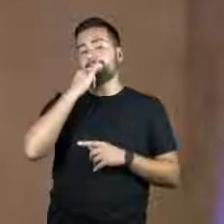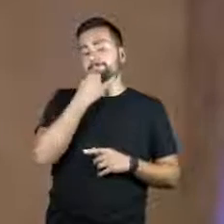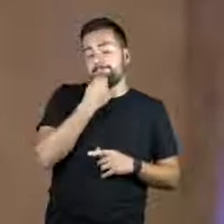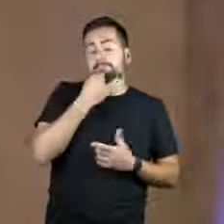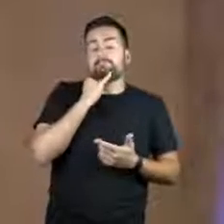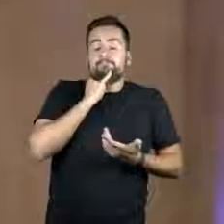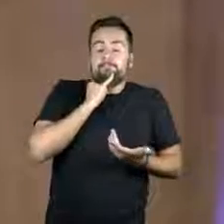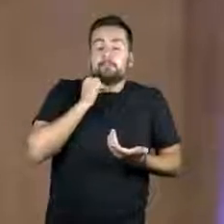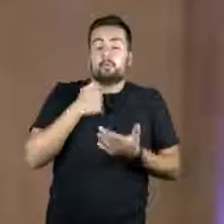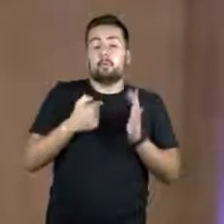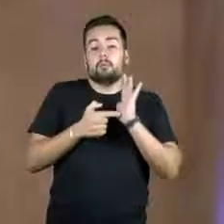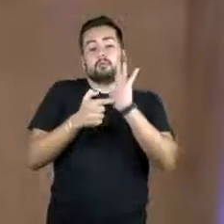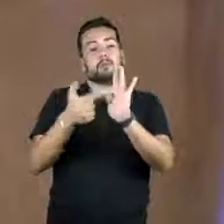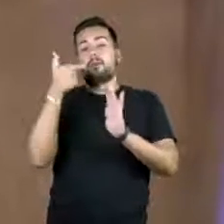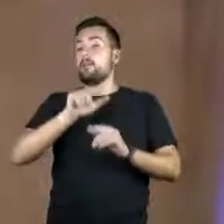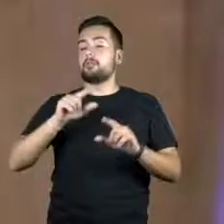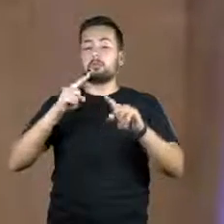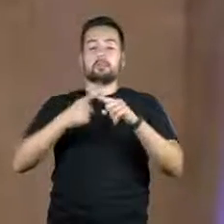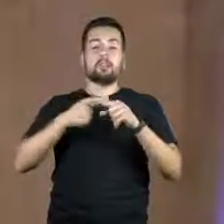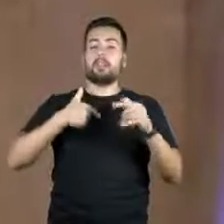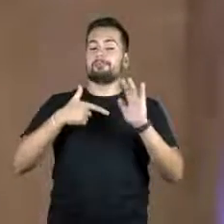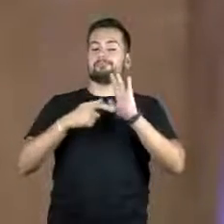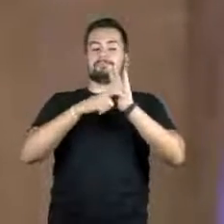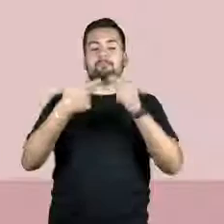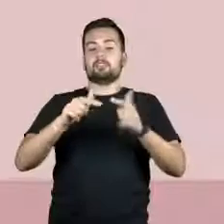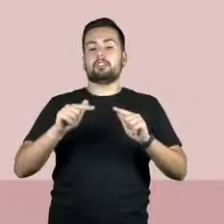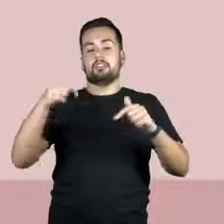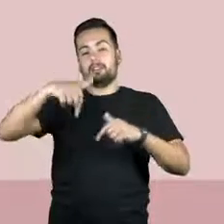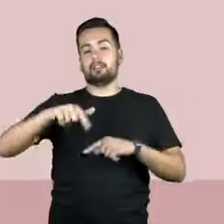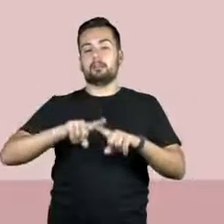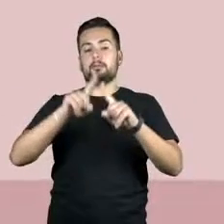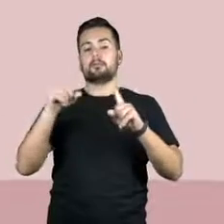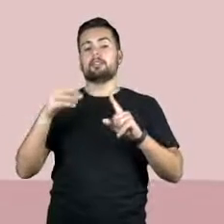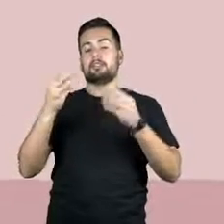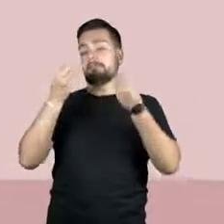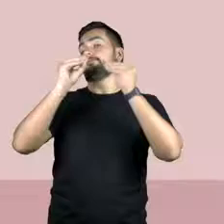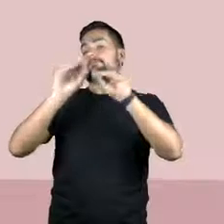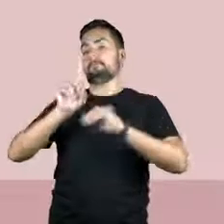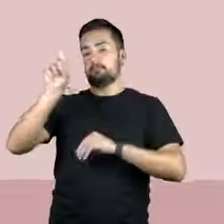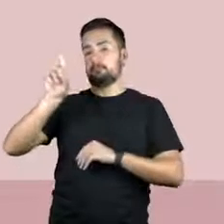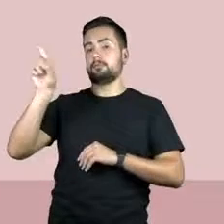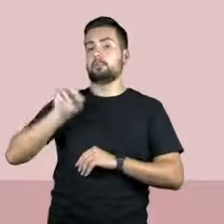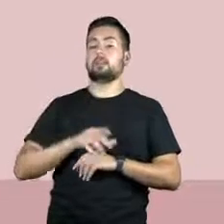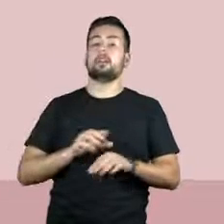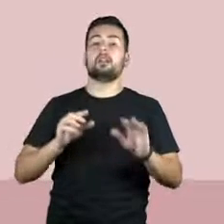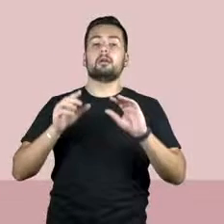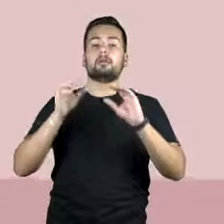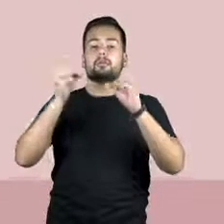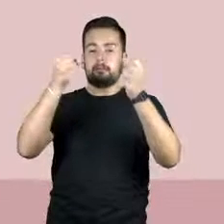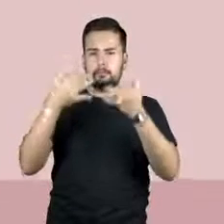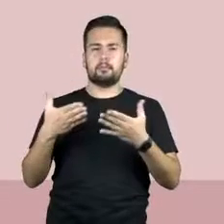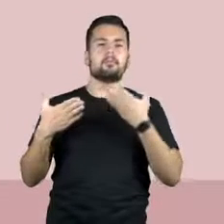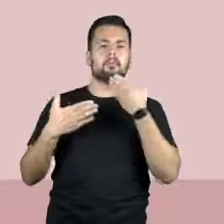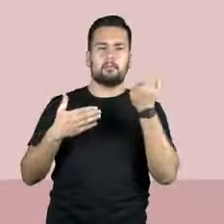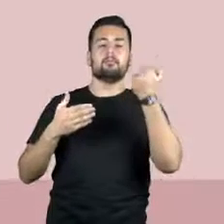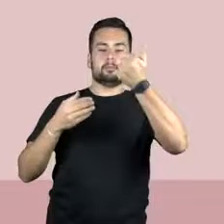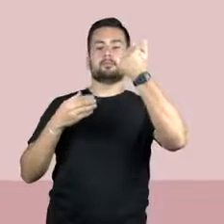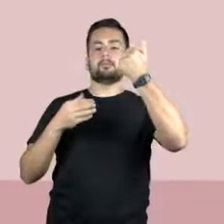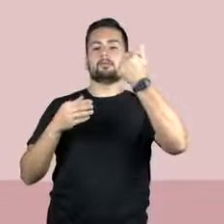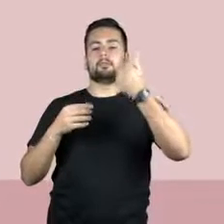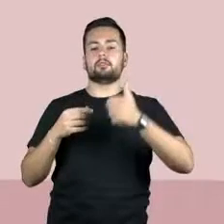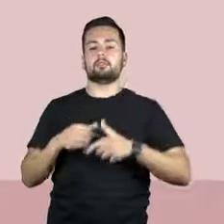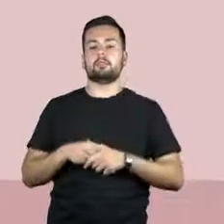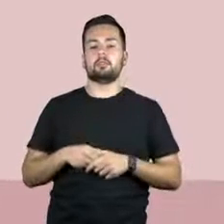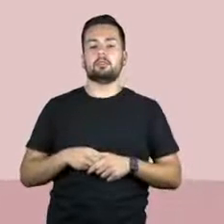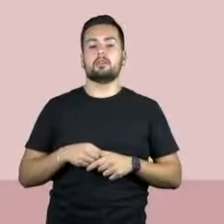conseguir mostrar, né, porque eu não estou com o software, mas, basicamente, o input ele fica aqui dentro. Tá? E ele é bem tratado porque... como o software